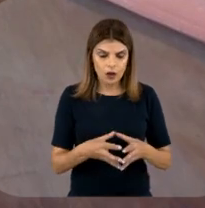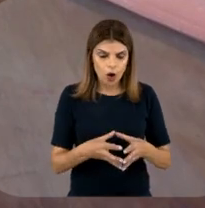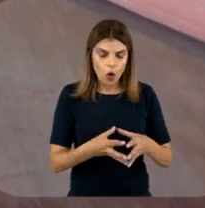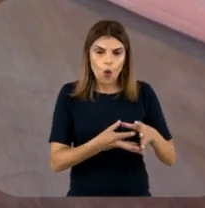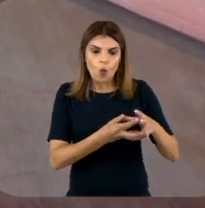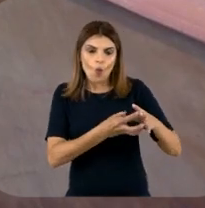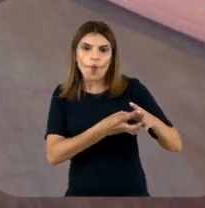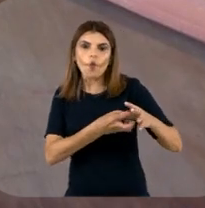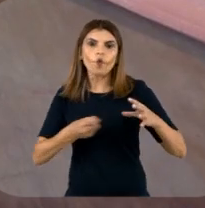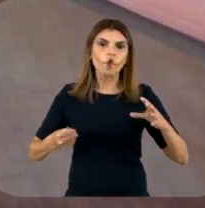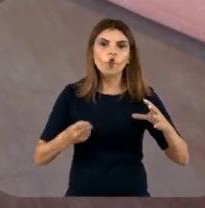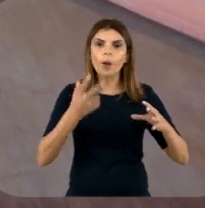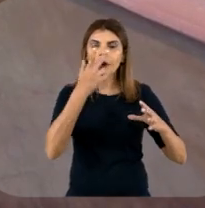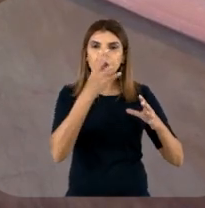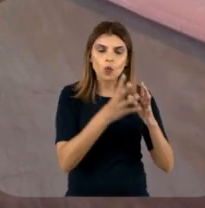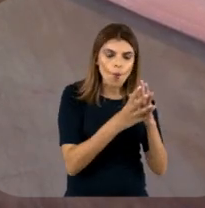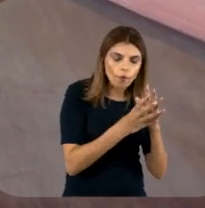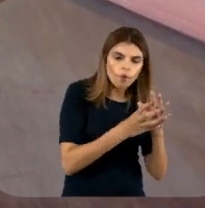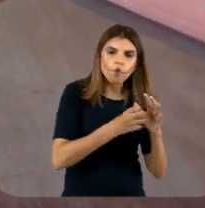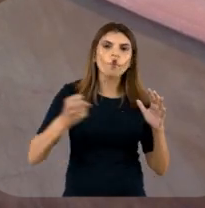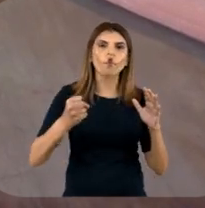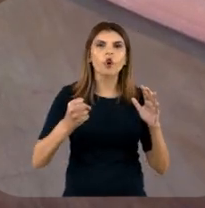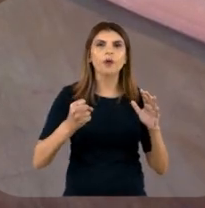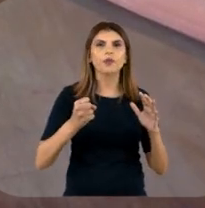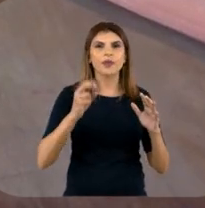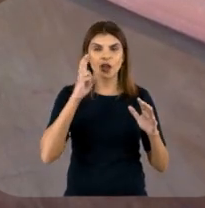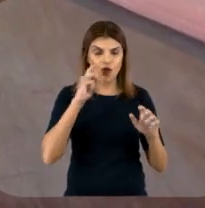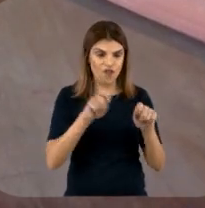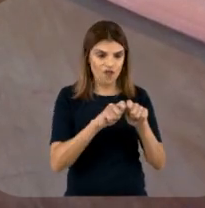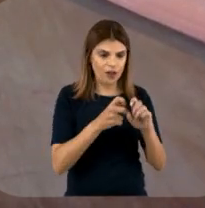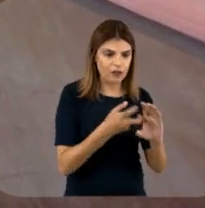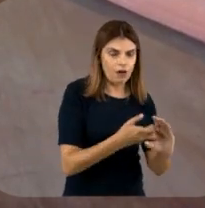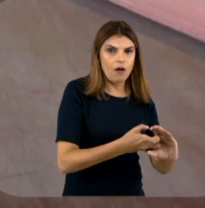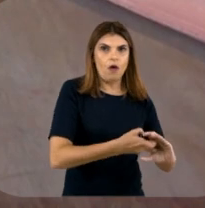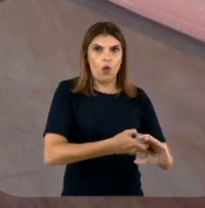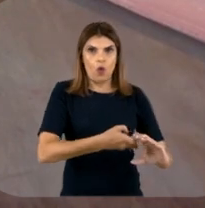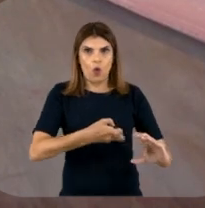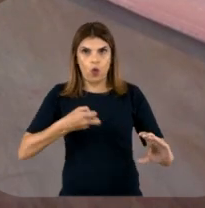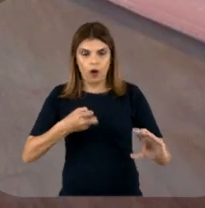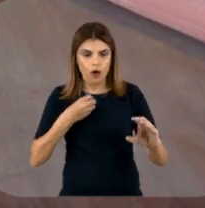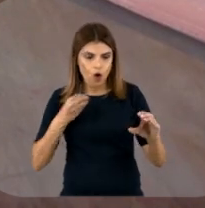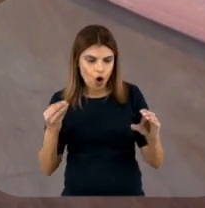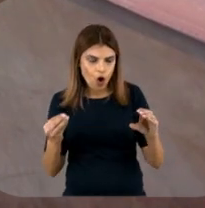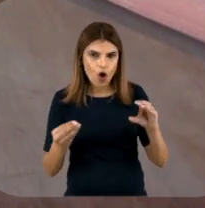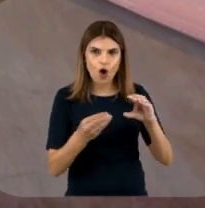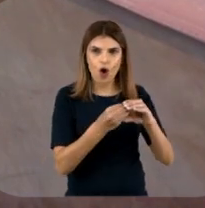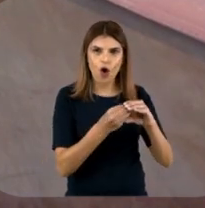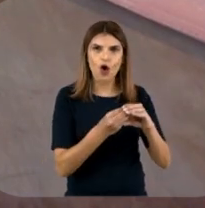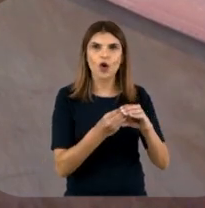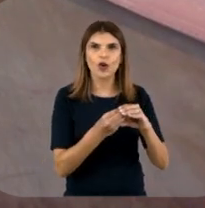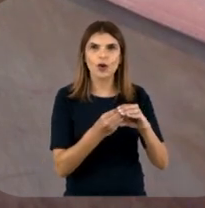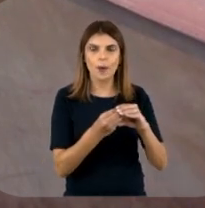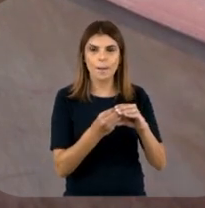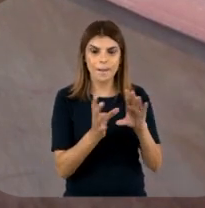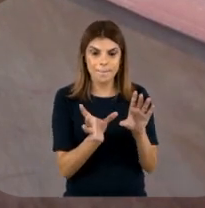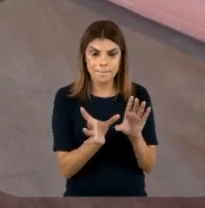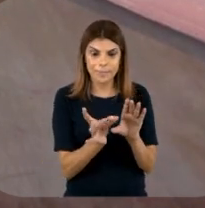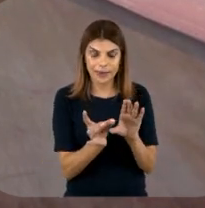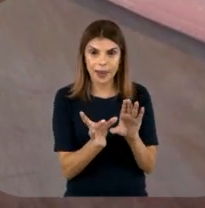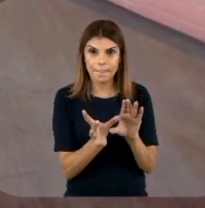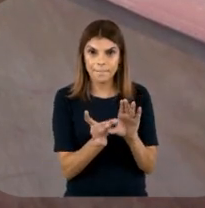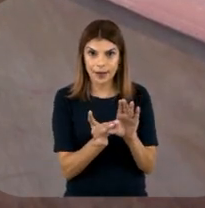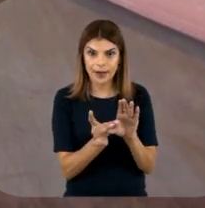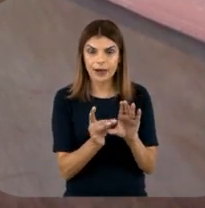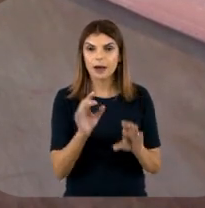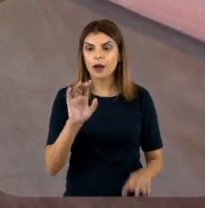o conteúdo e ele funciona com vácuo. Vejam que quando eu coloco esses dois